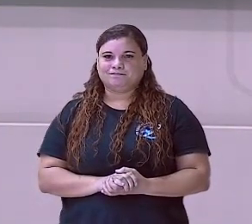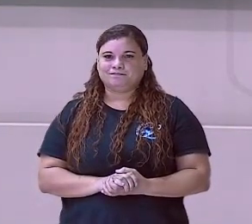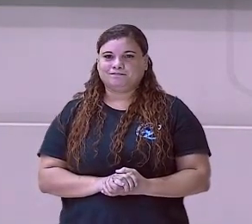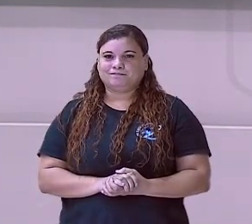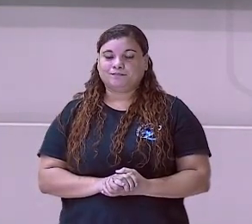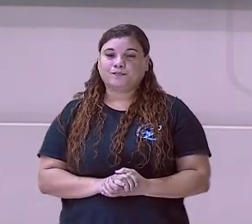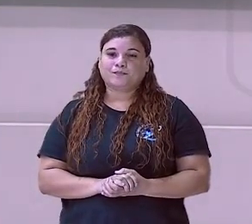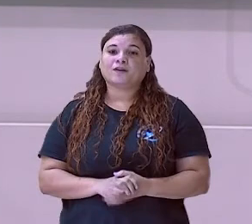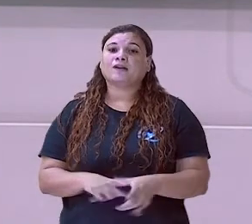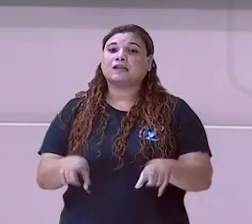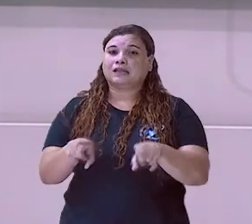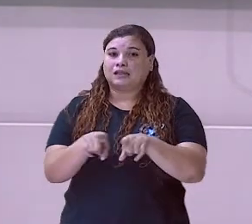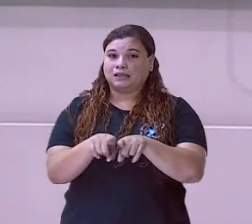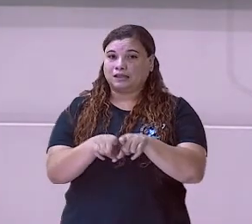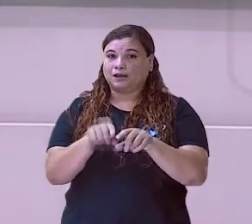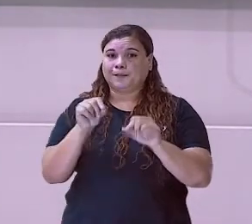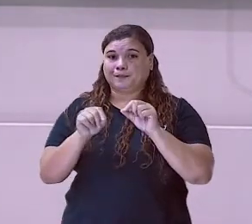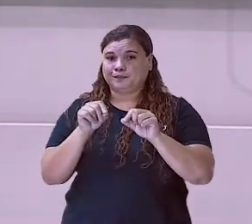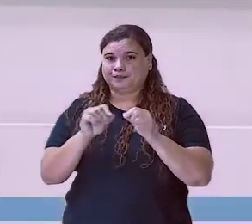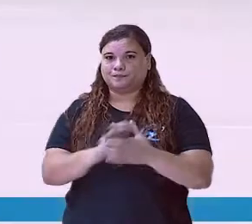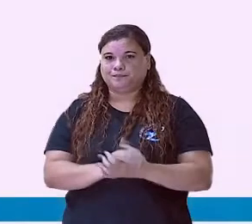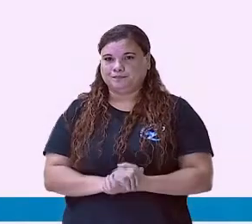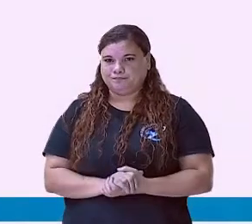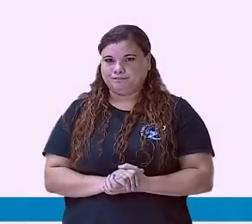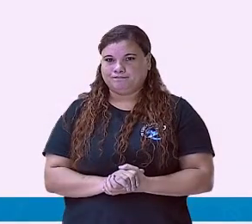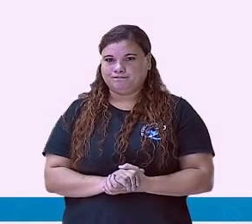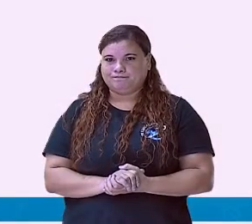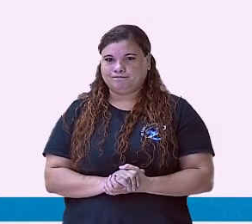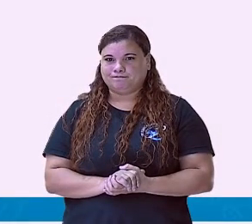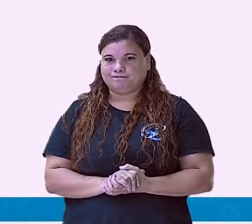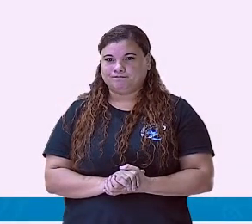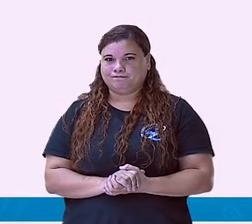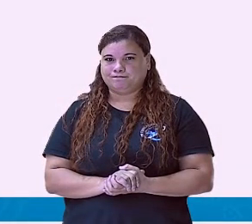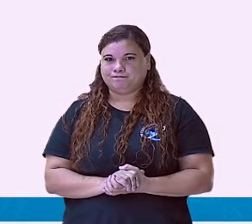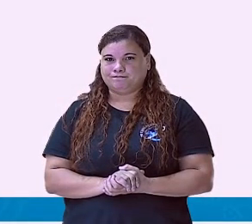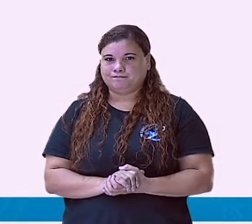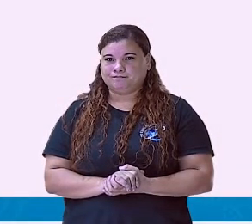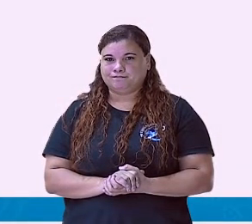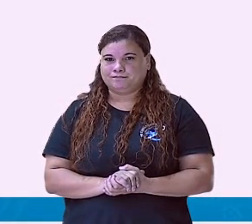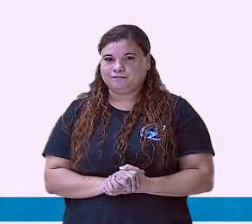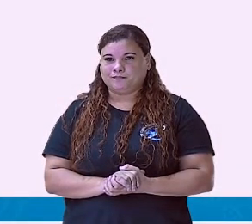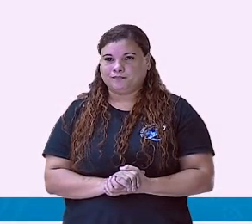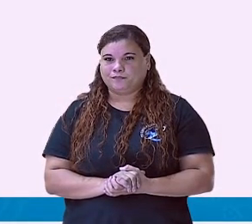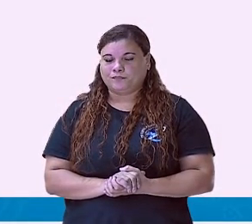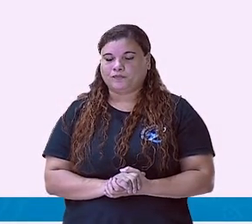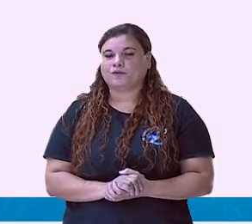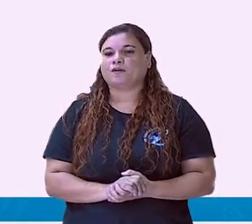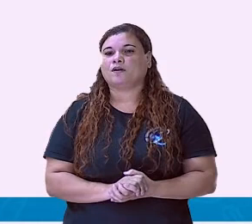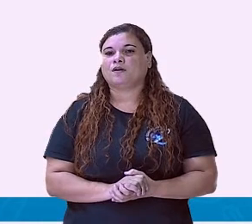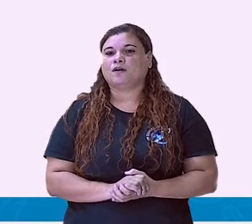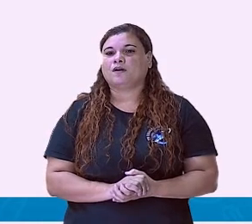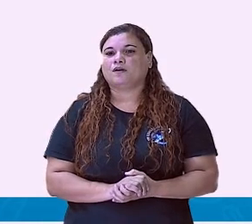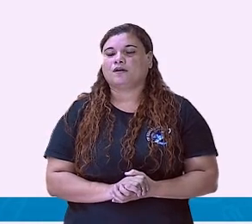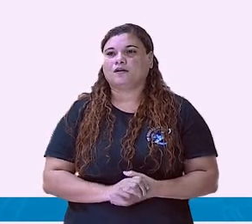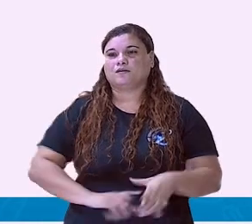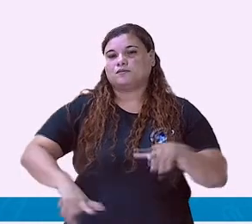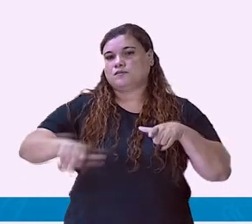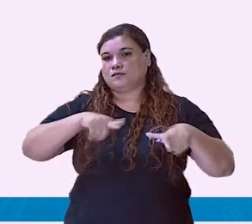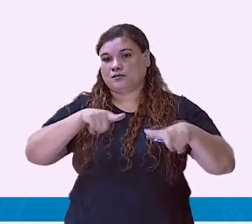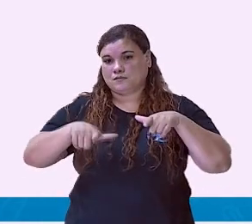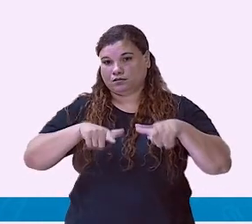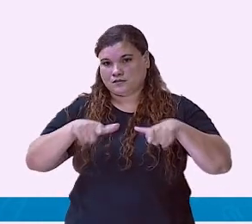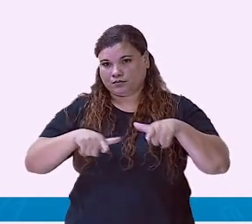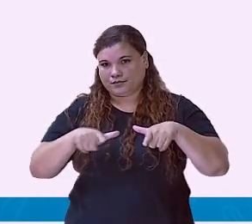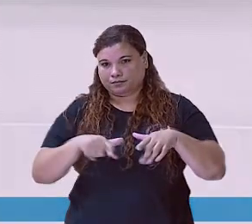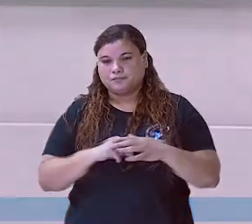Altos índices, e no mercado informal. Isso é grande ainda no Brasil. O